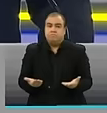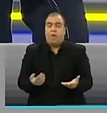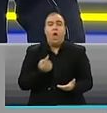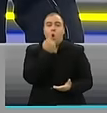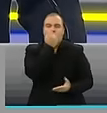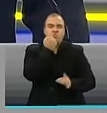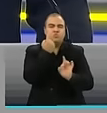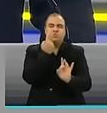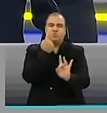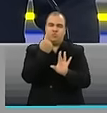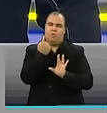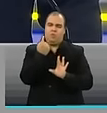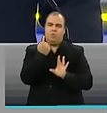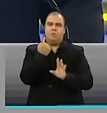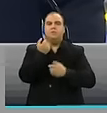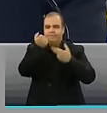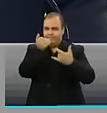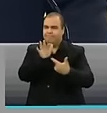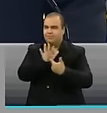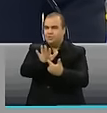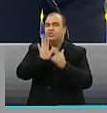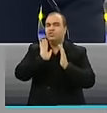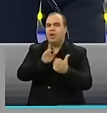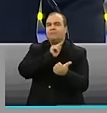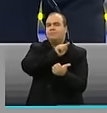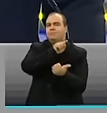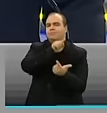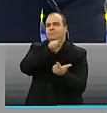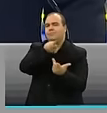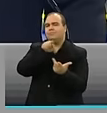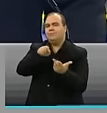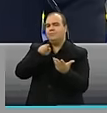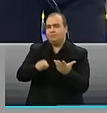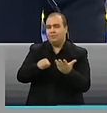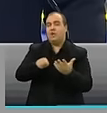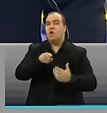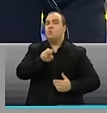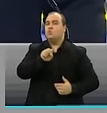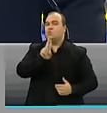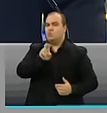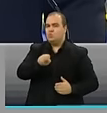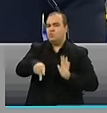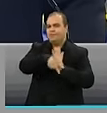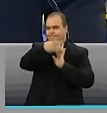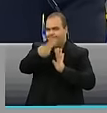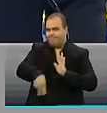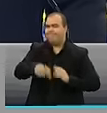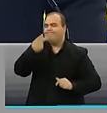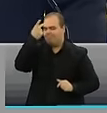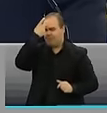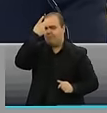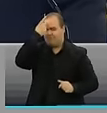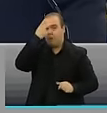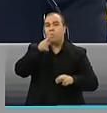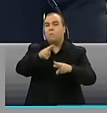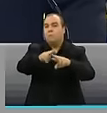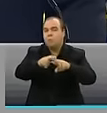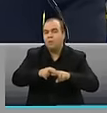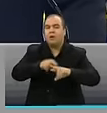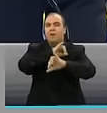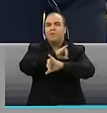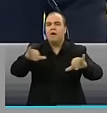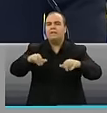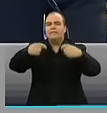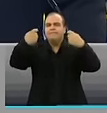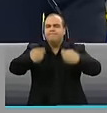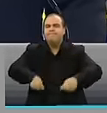que debate legal, cara. Tantos casos quantos acontecem no sistema público de saúde aqui em São Paulo. É por isso que eu acho que nós temos